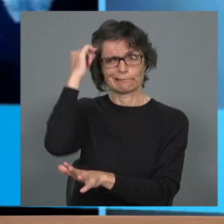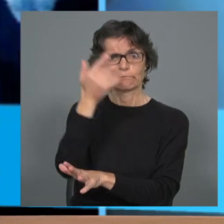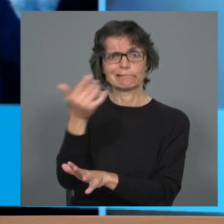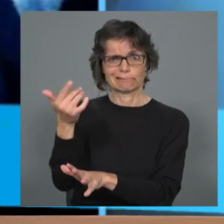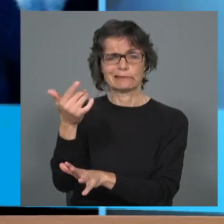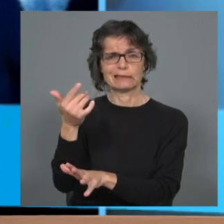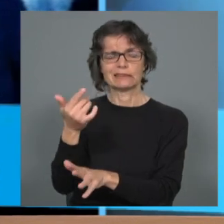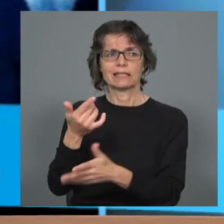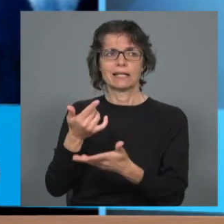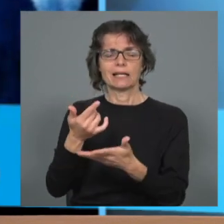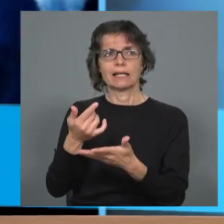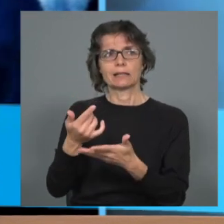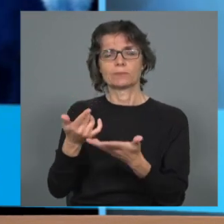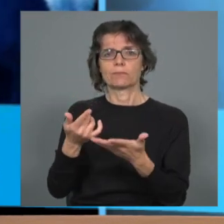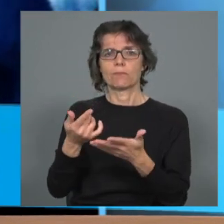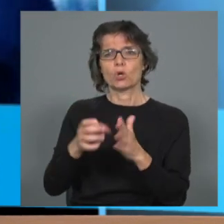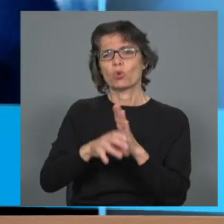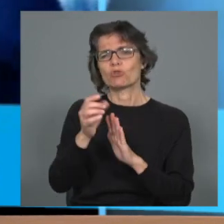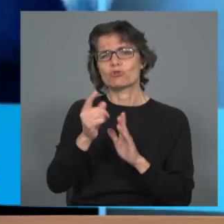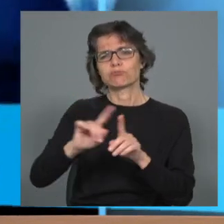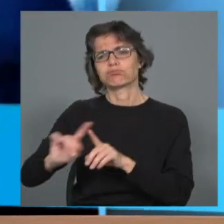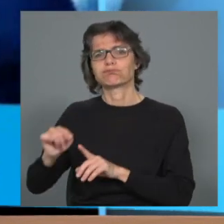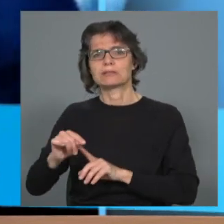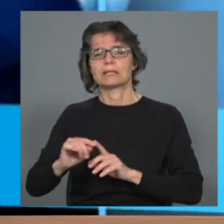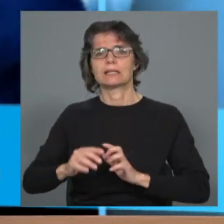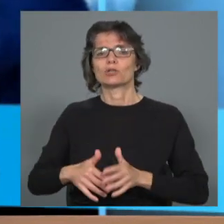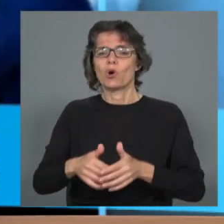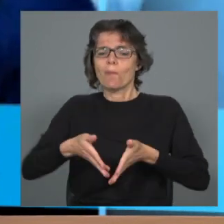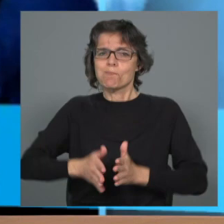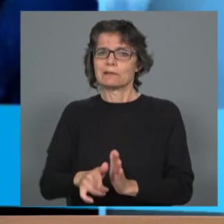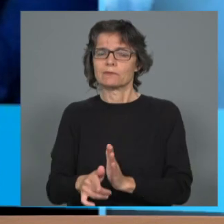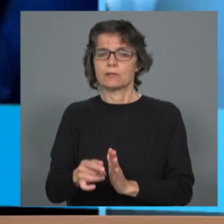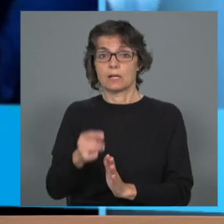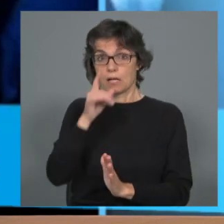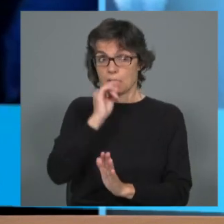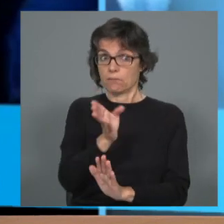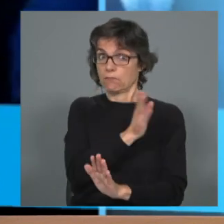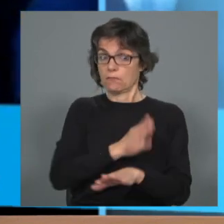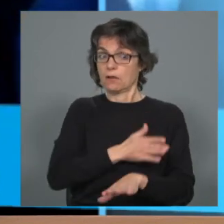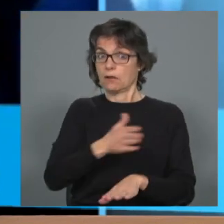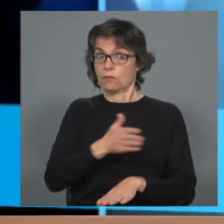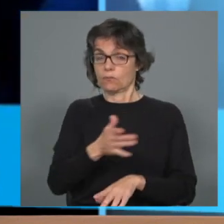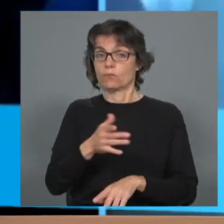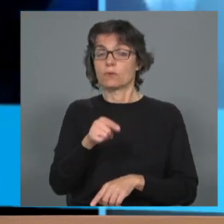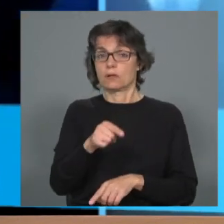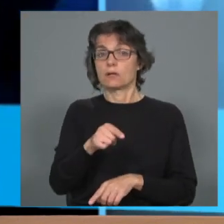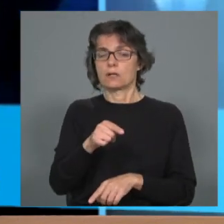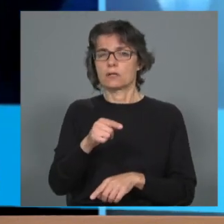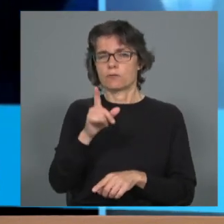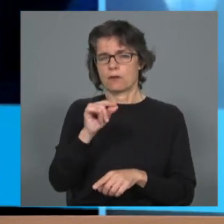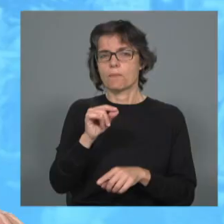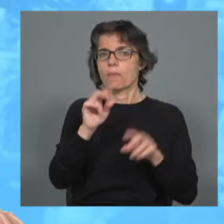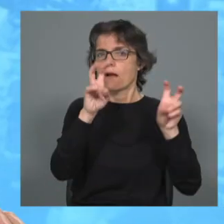receber o seu bebê. Relembro aqui que estávamos numa altura quente em que se discutia muito interrupção voluntária